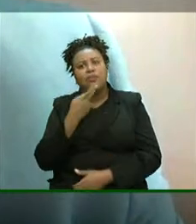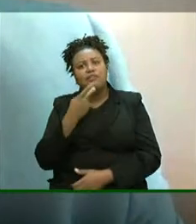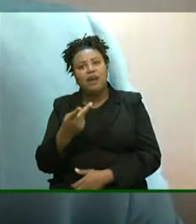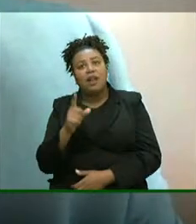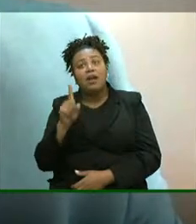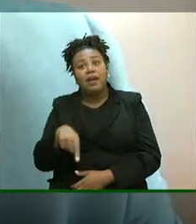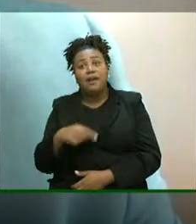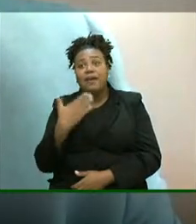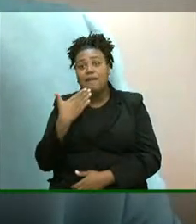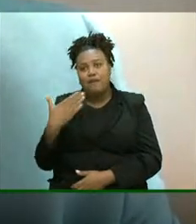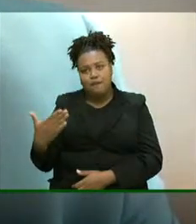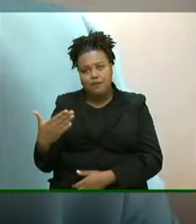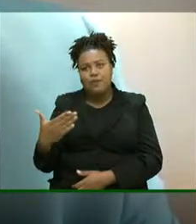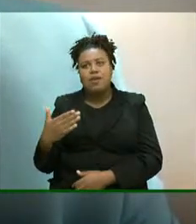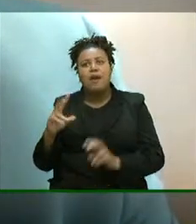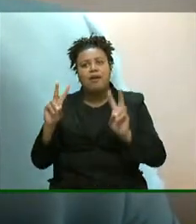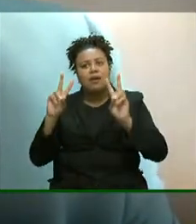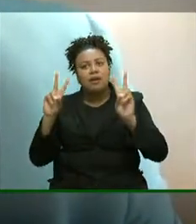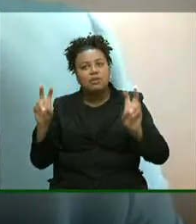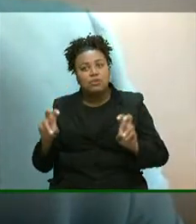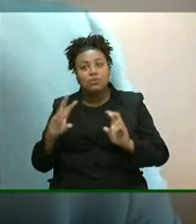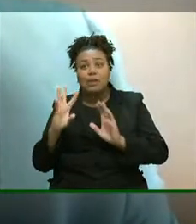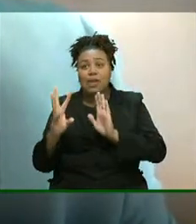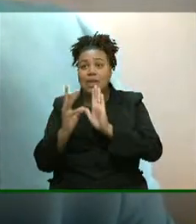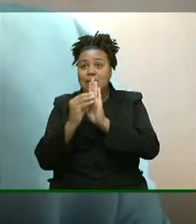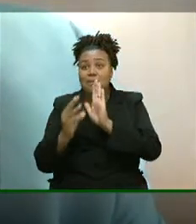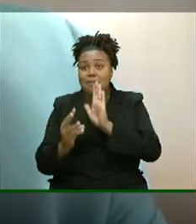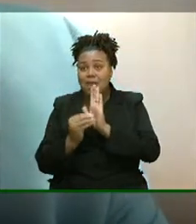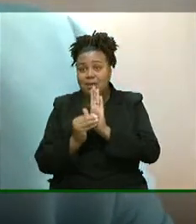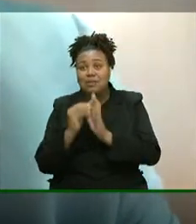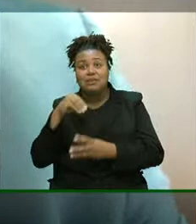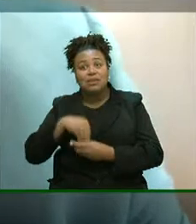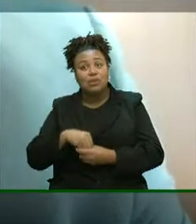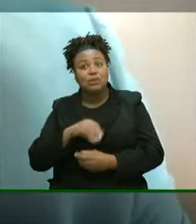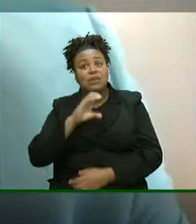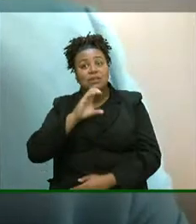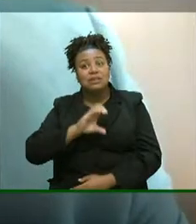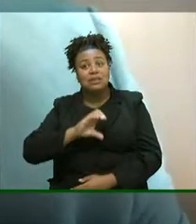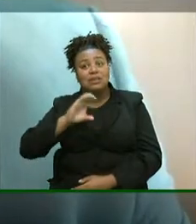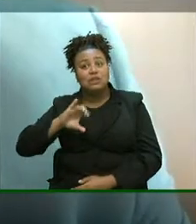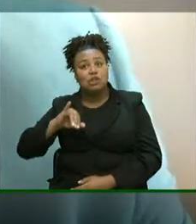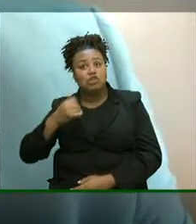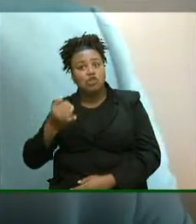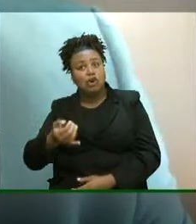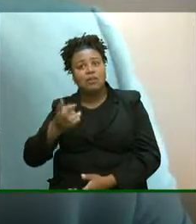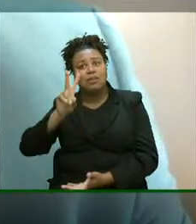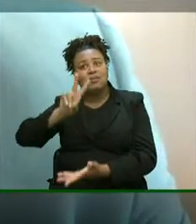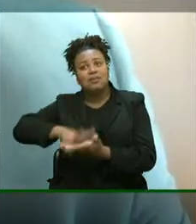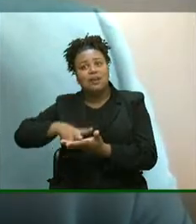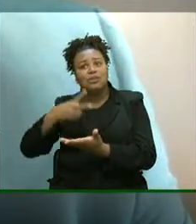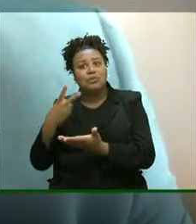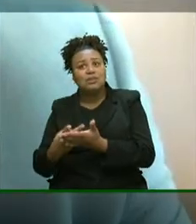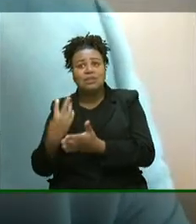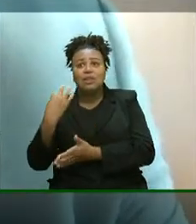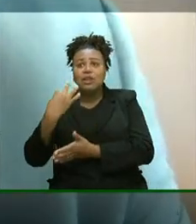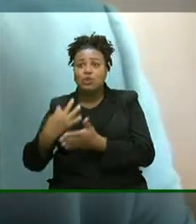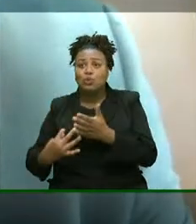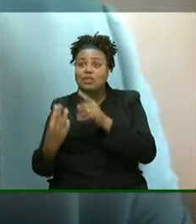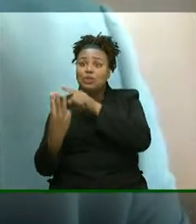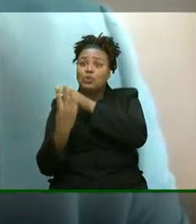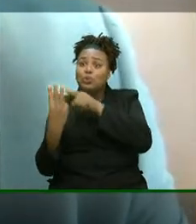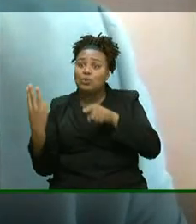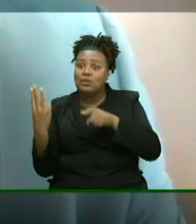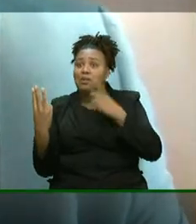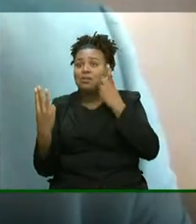manifestar favorável à questão das emendas que estão na CCJ, traduzidas no texto que os três